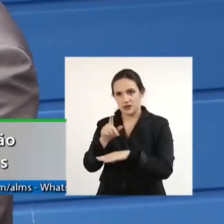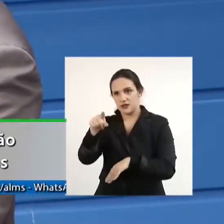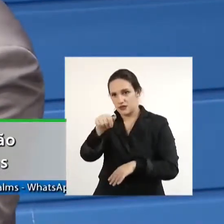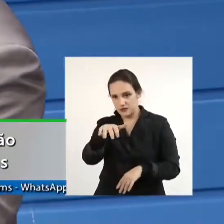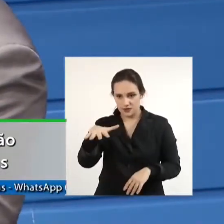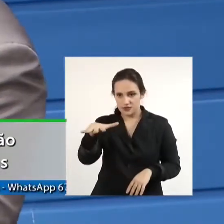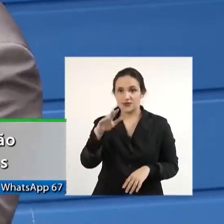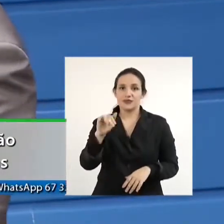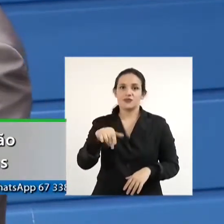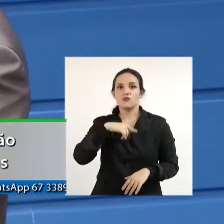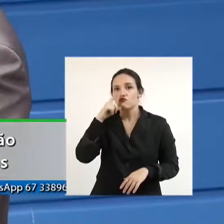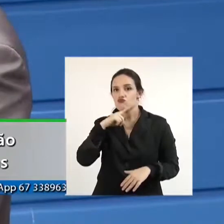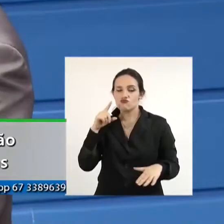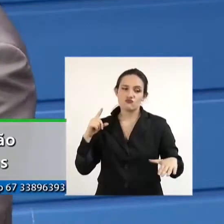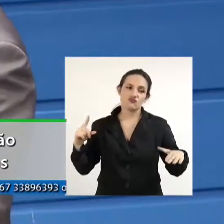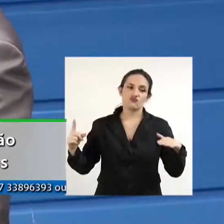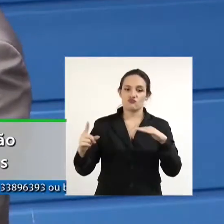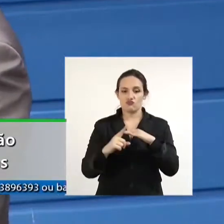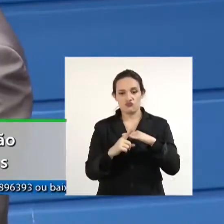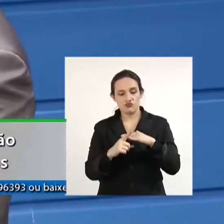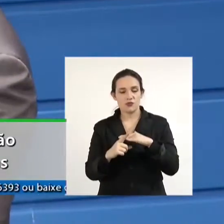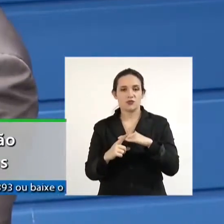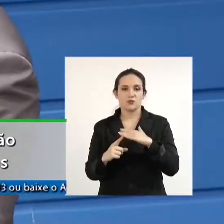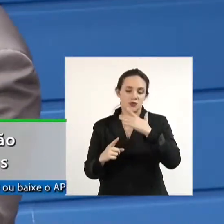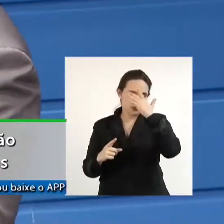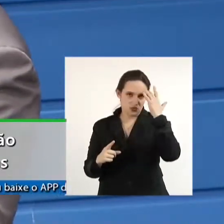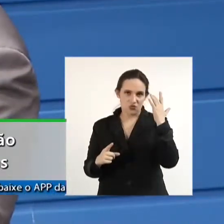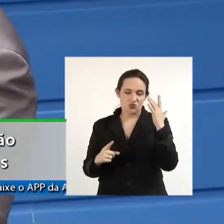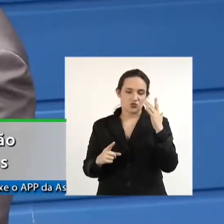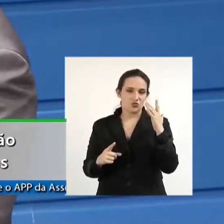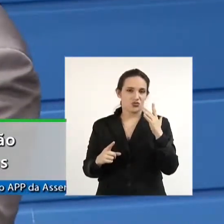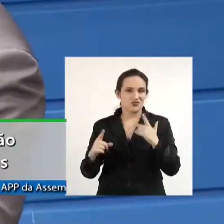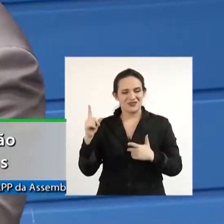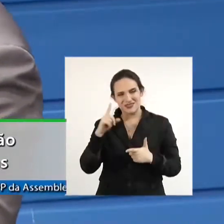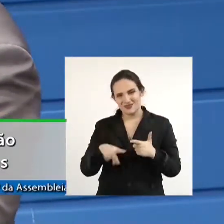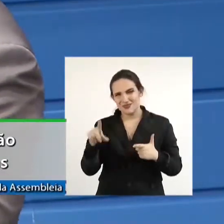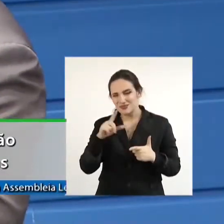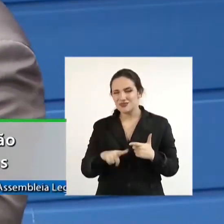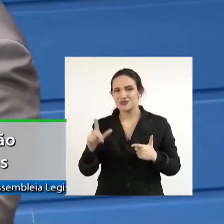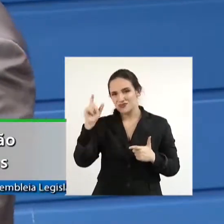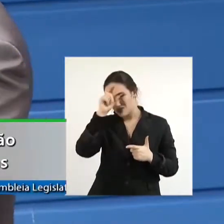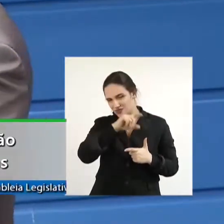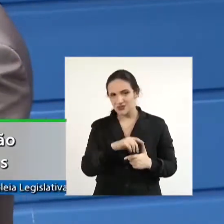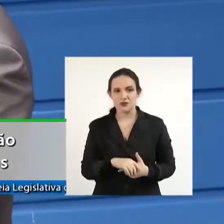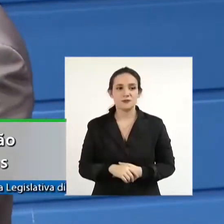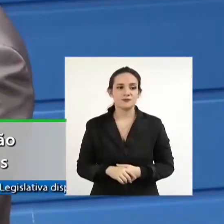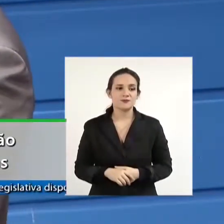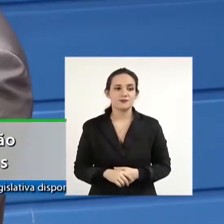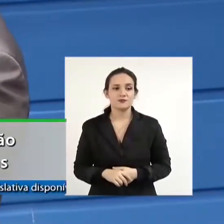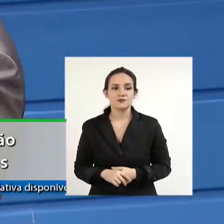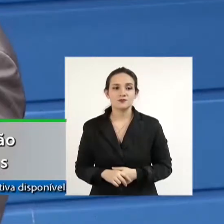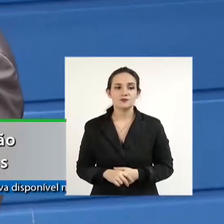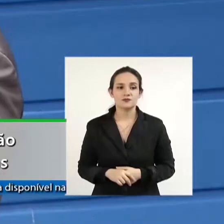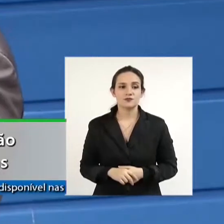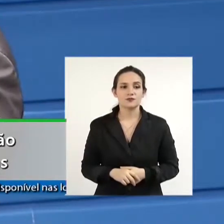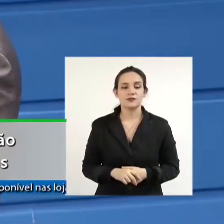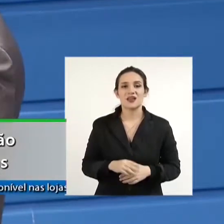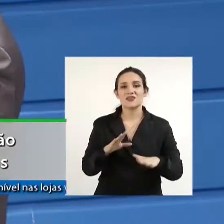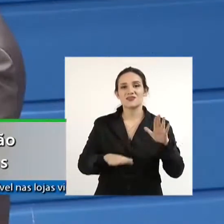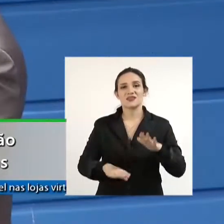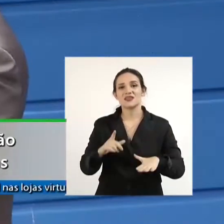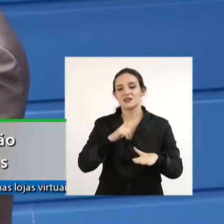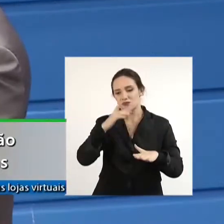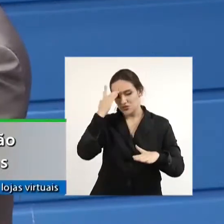atendimento, atendimento de pessoas em estado de vulnerabilidade, pessoas que estão lá internadas, acamadas nessas entidades, às vezes 24 horas